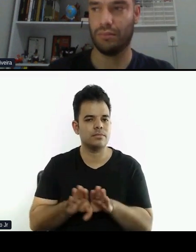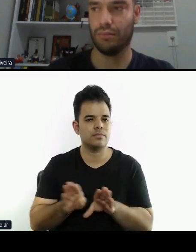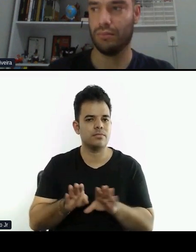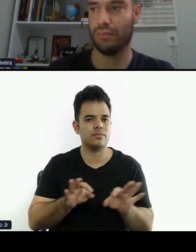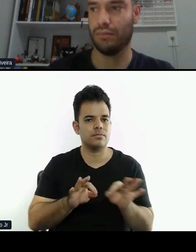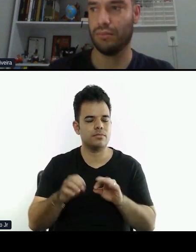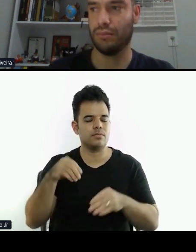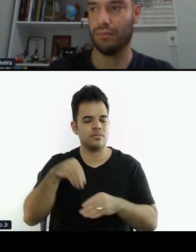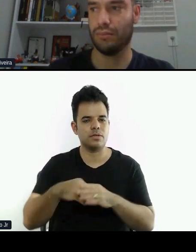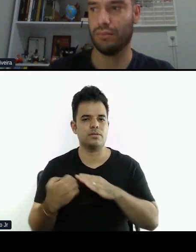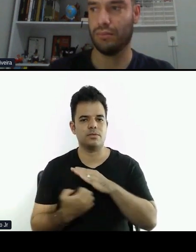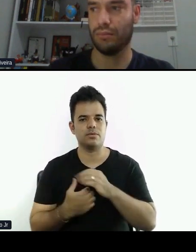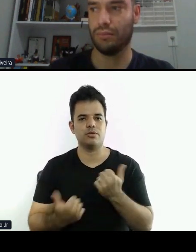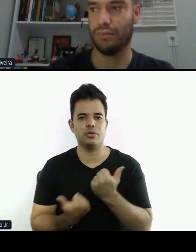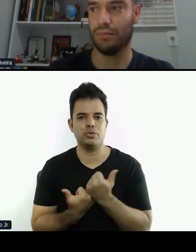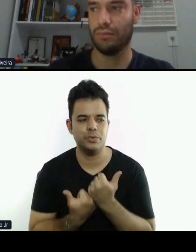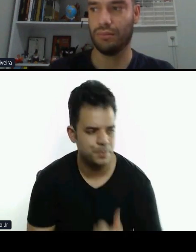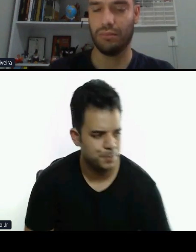organização.